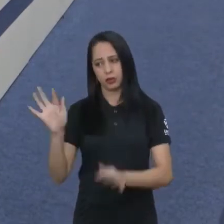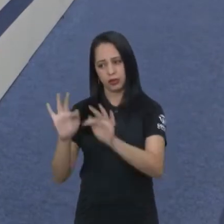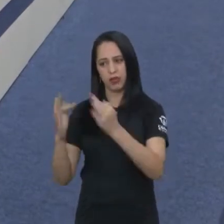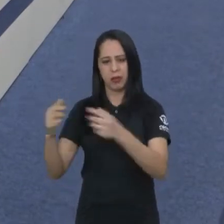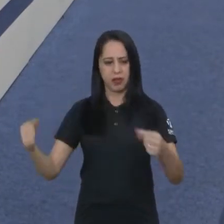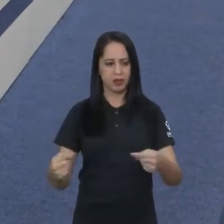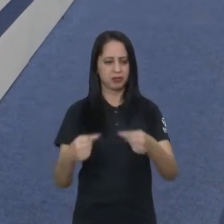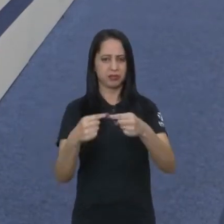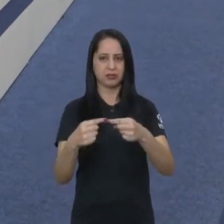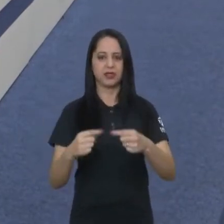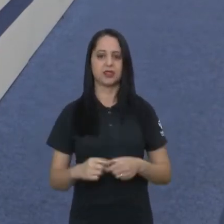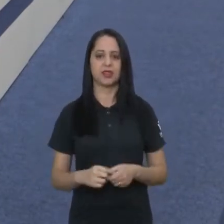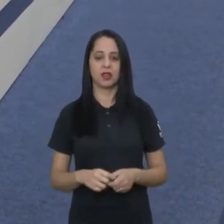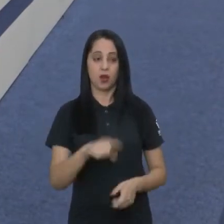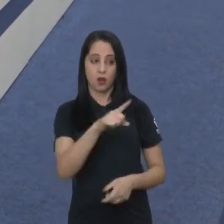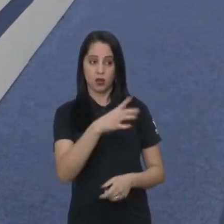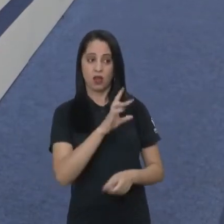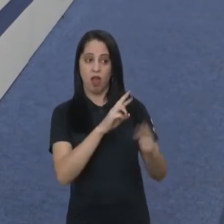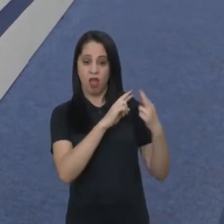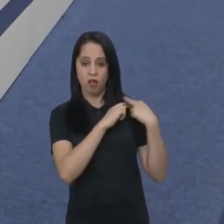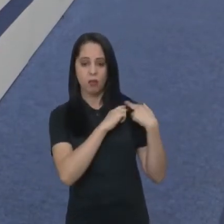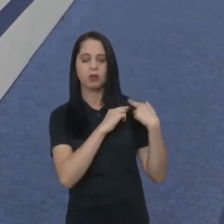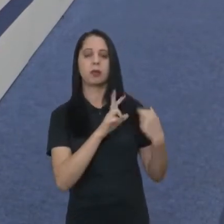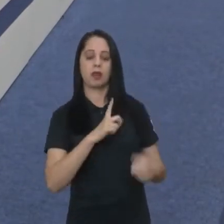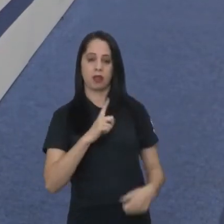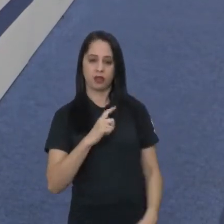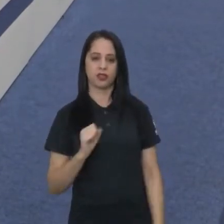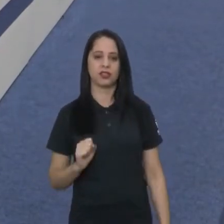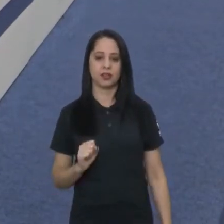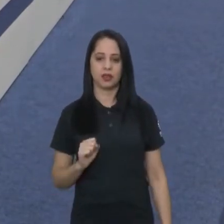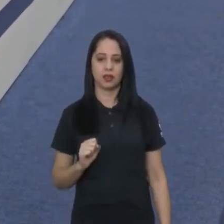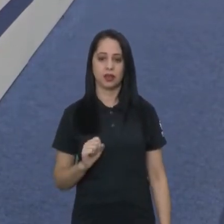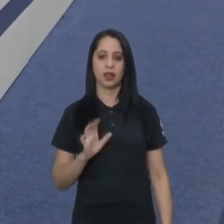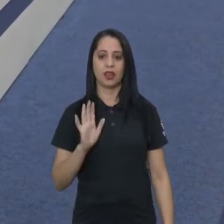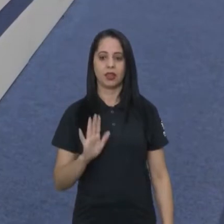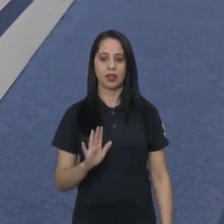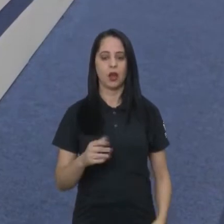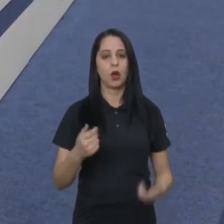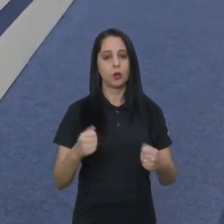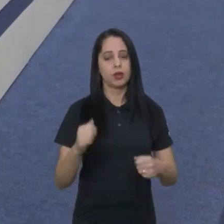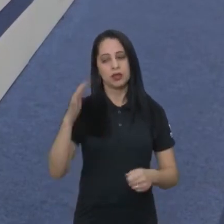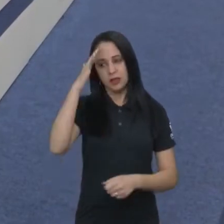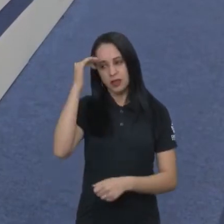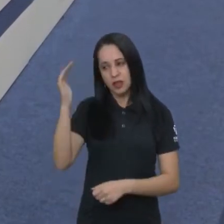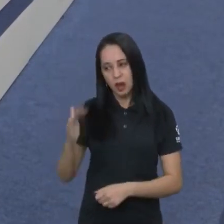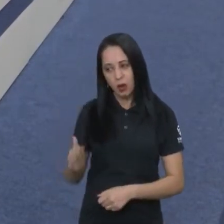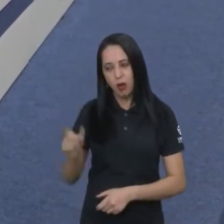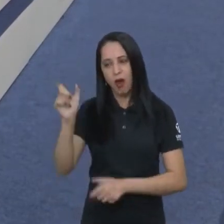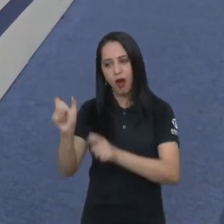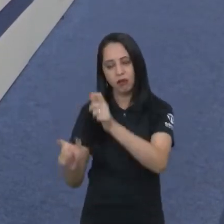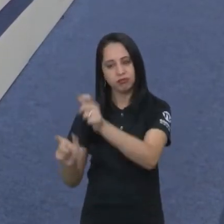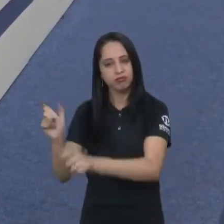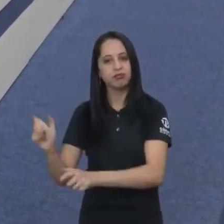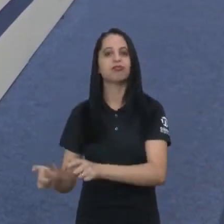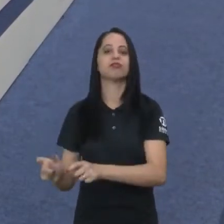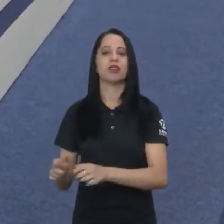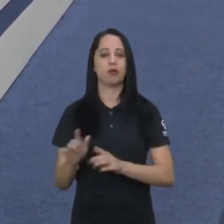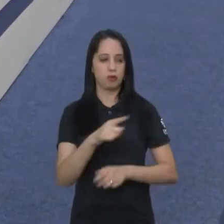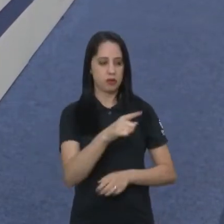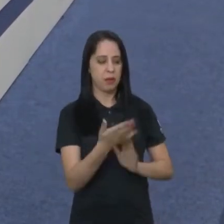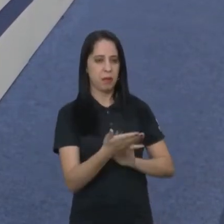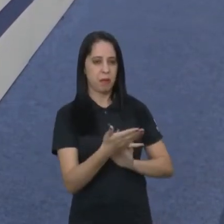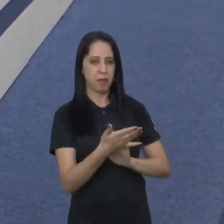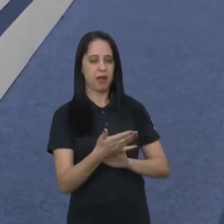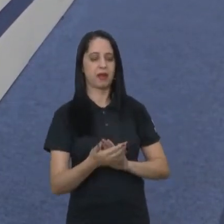tem responsabilidades. E dentre elas é honrar as pessoas que muito fazem pela nossa cidade. Então, você está de parabéns por